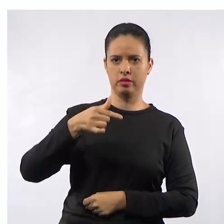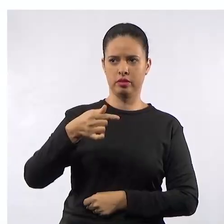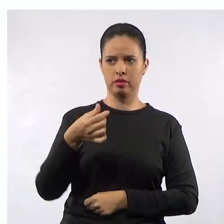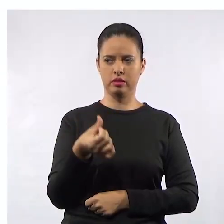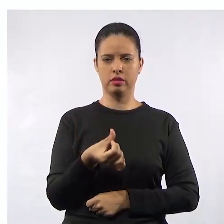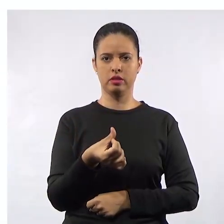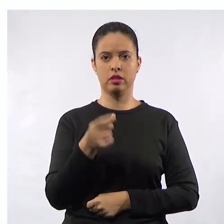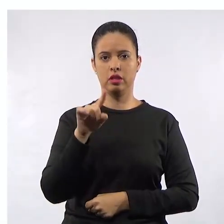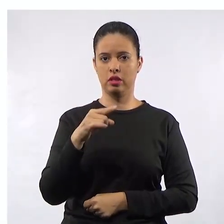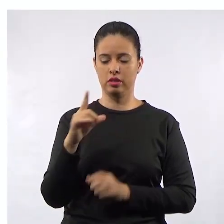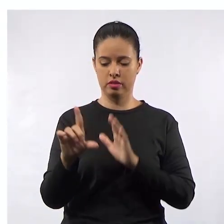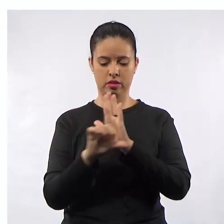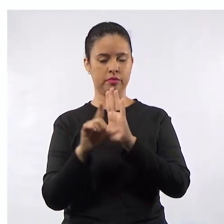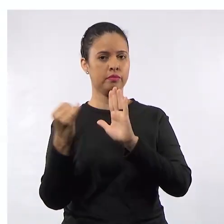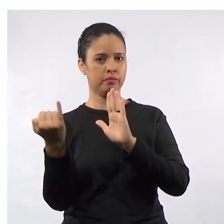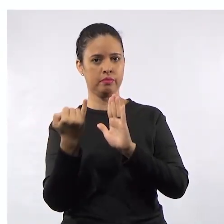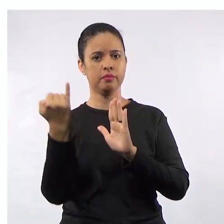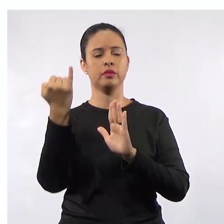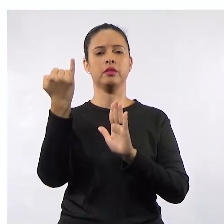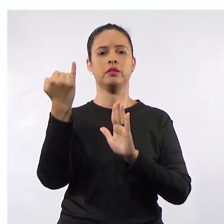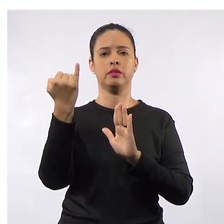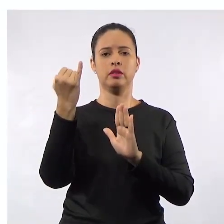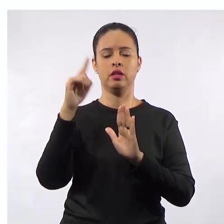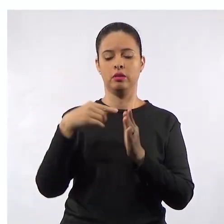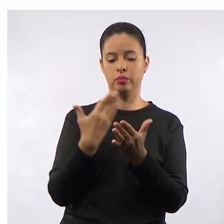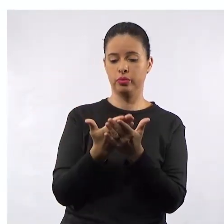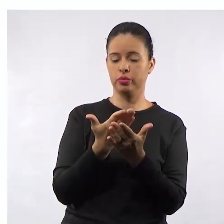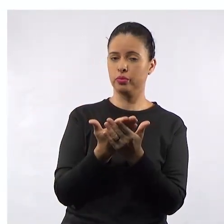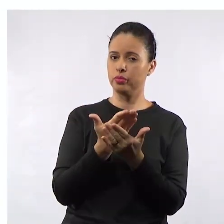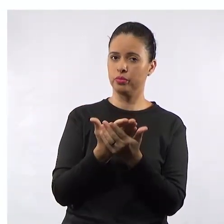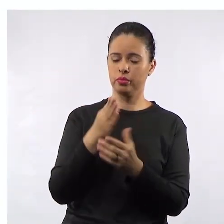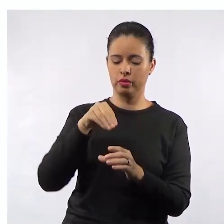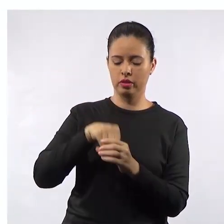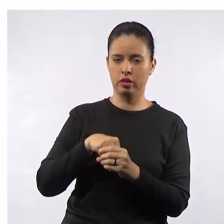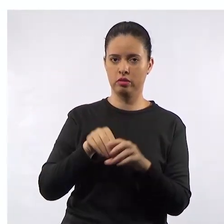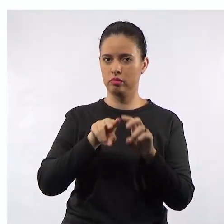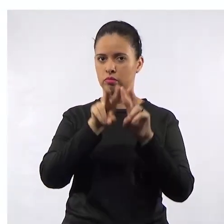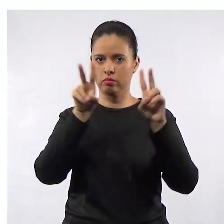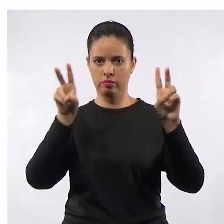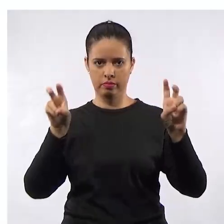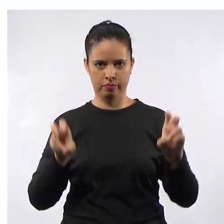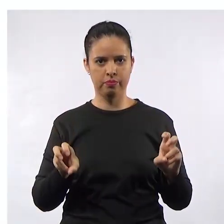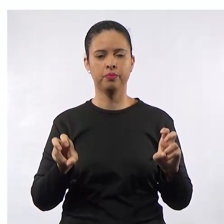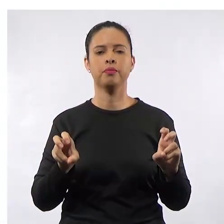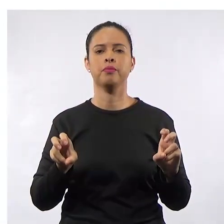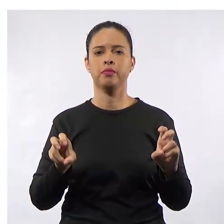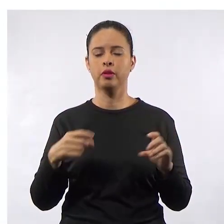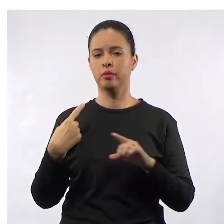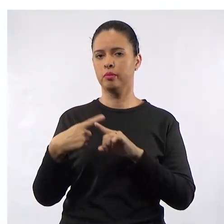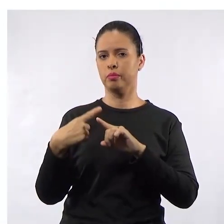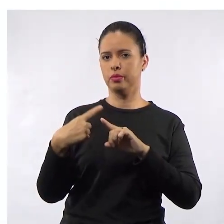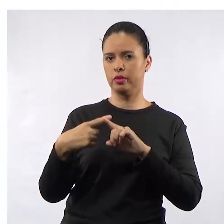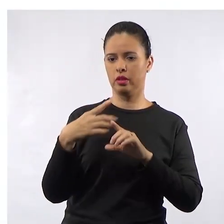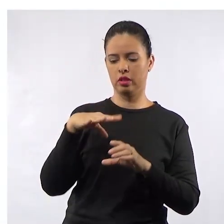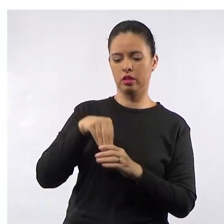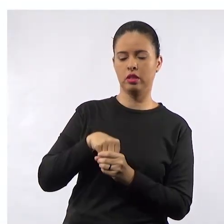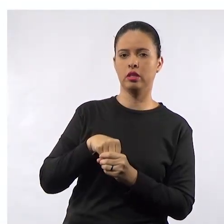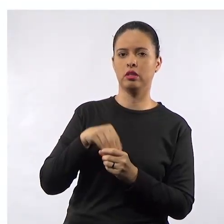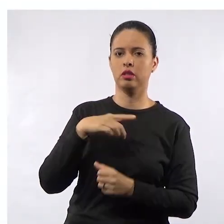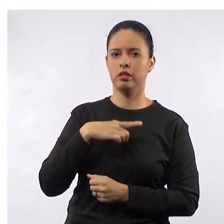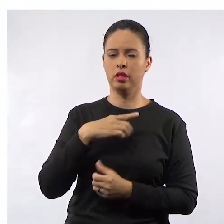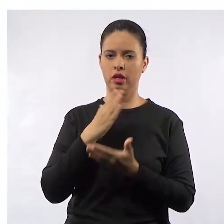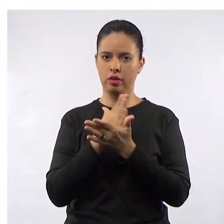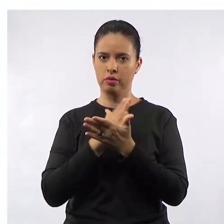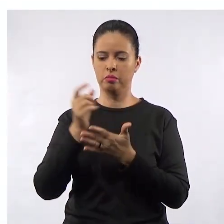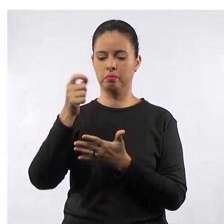essa lei é de extrema importância é para o estudo aqui dentro dessa temática tá porque dentro